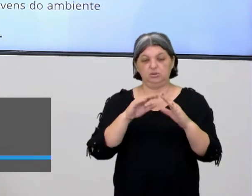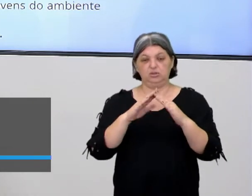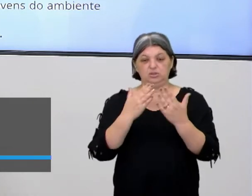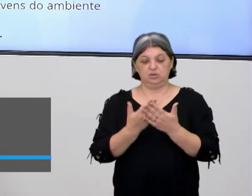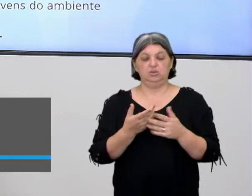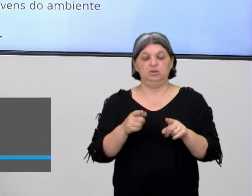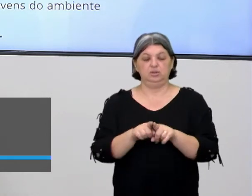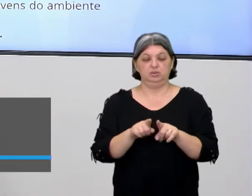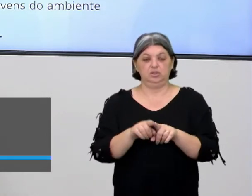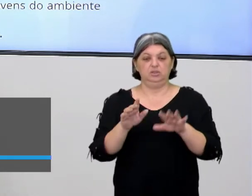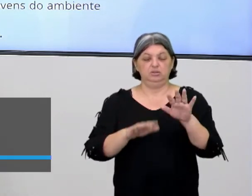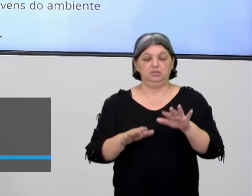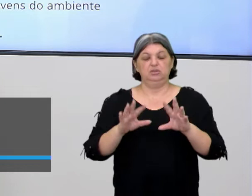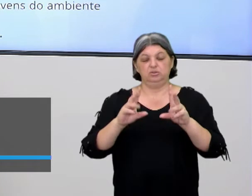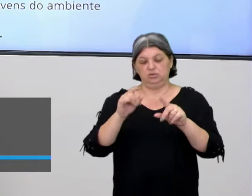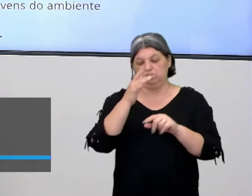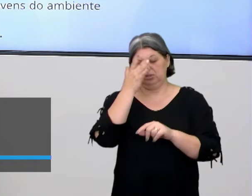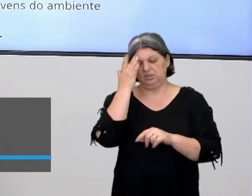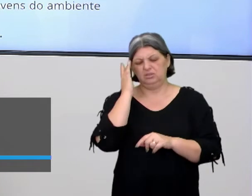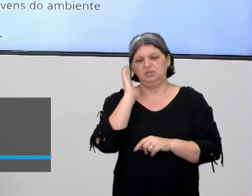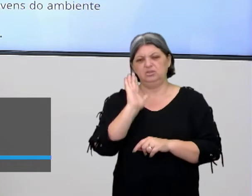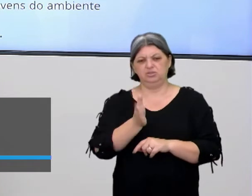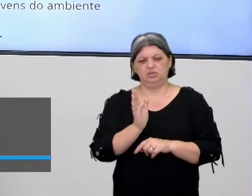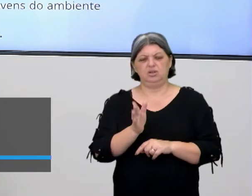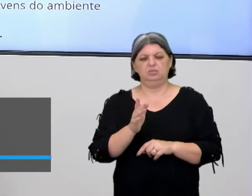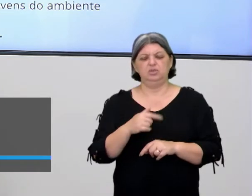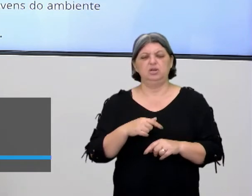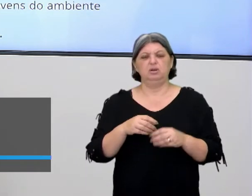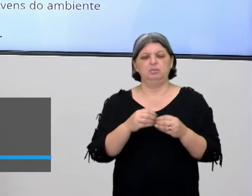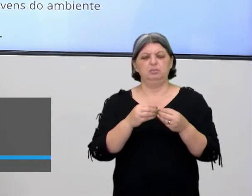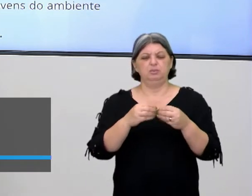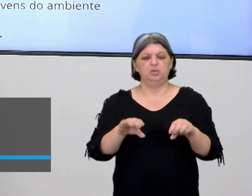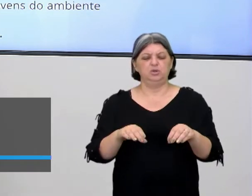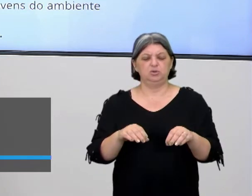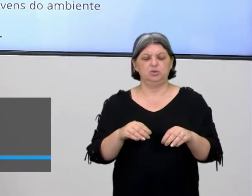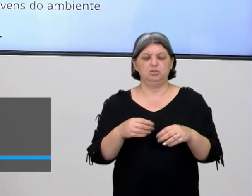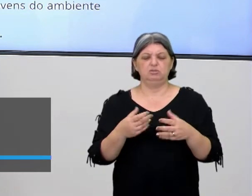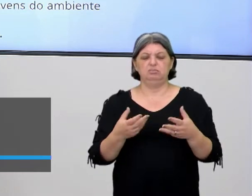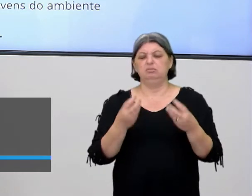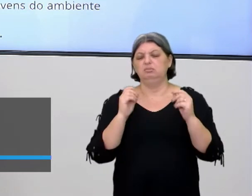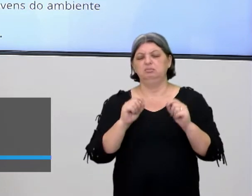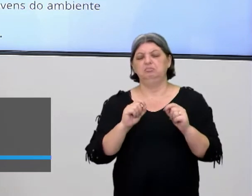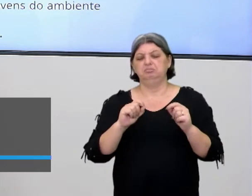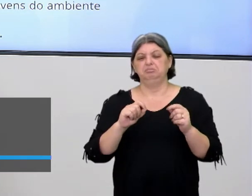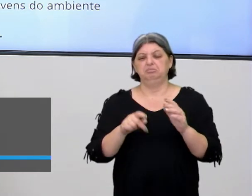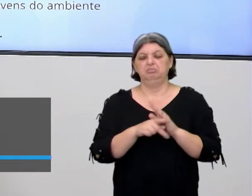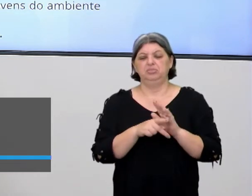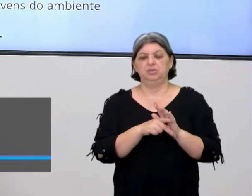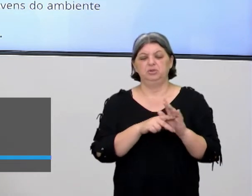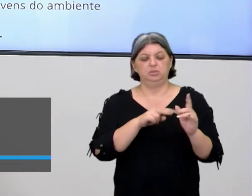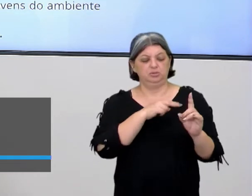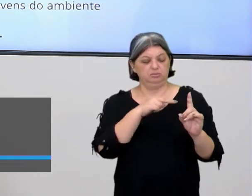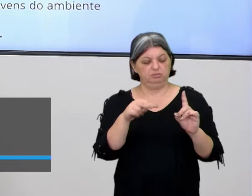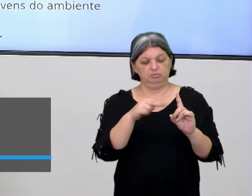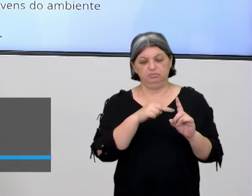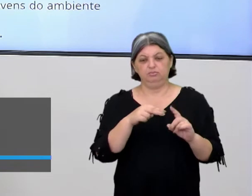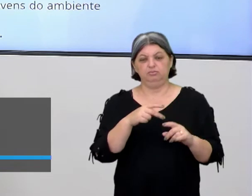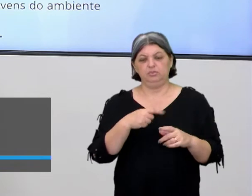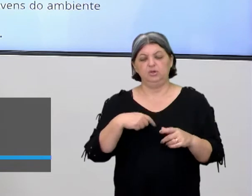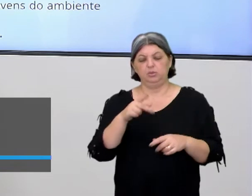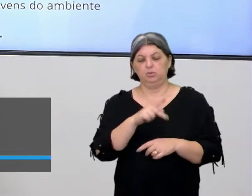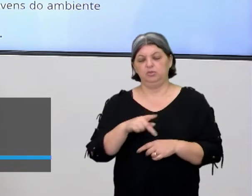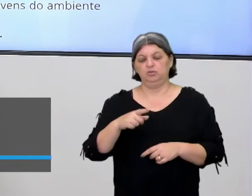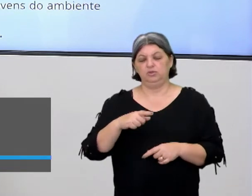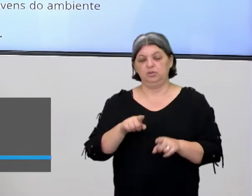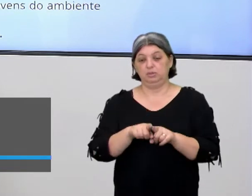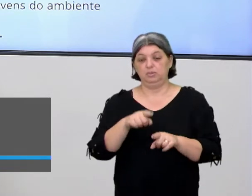sabem, ele acaba sendo muito prejudicial em todos os aspectos, né? Eu como professor e pai tenho